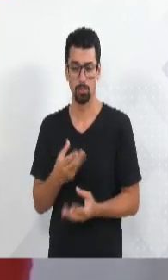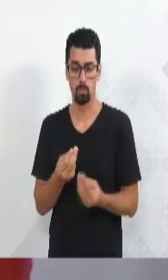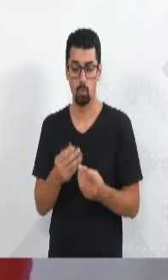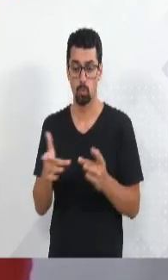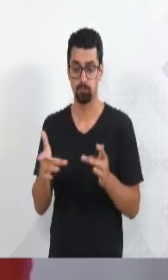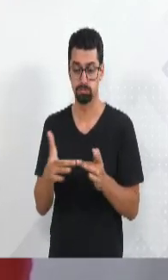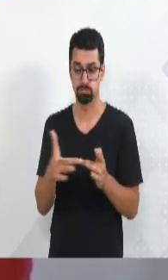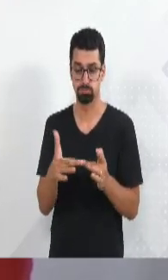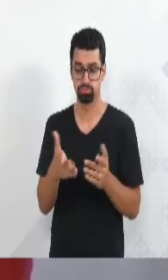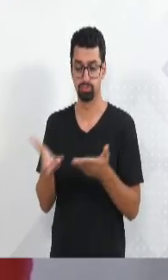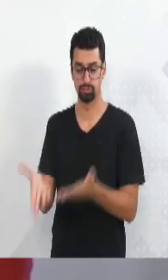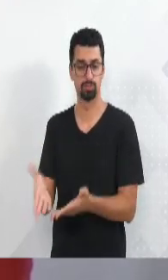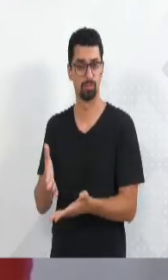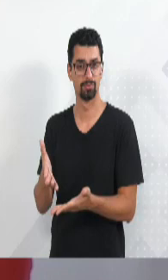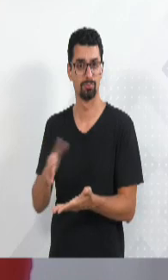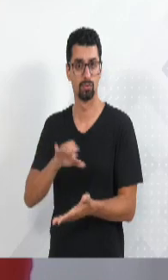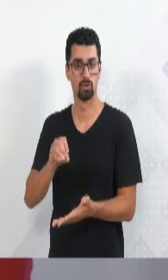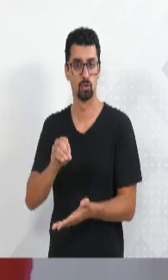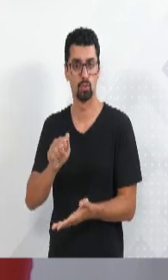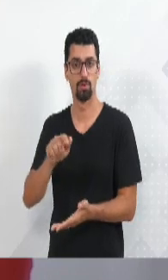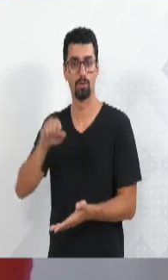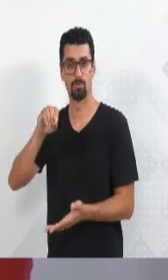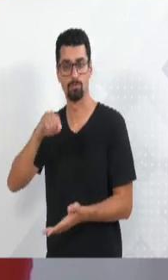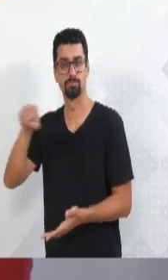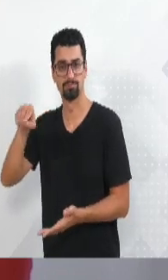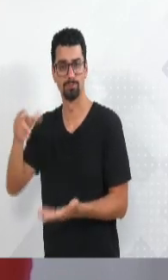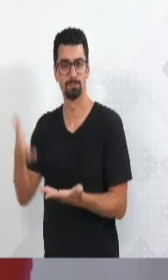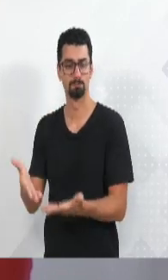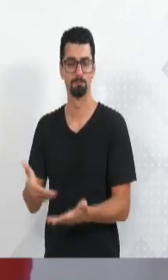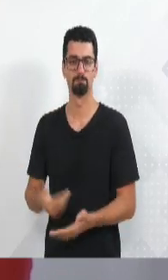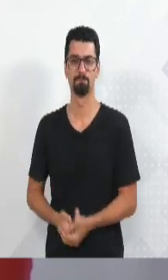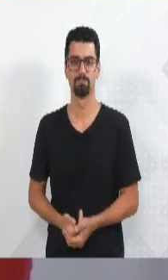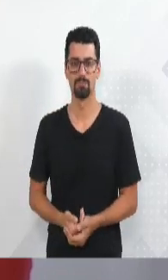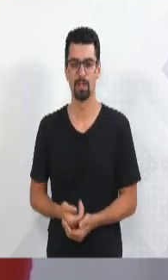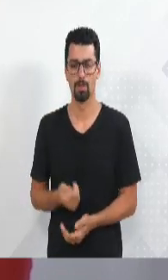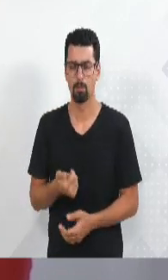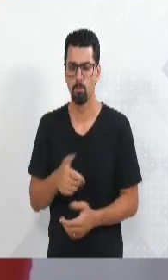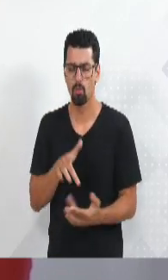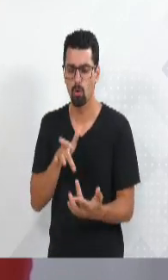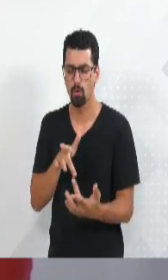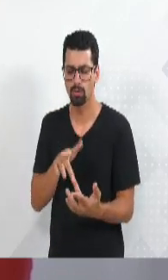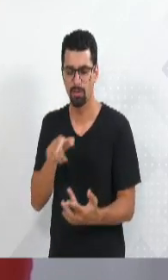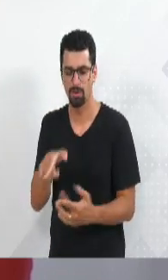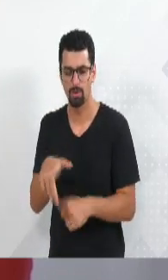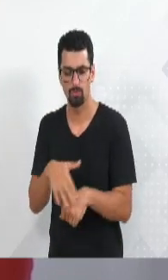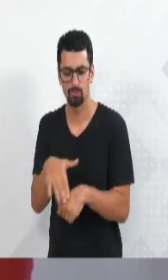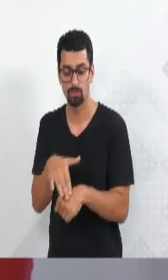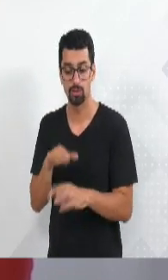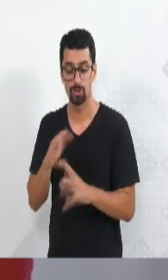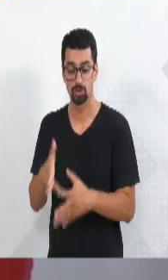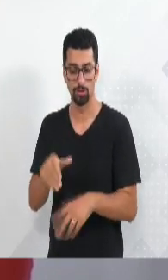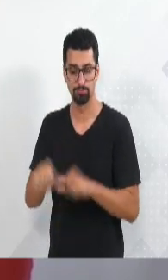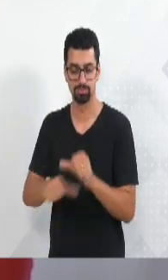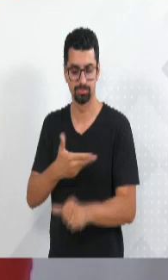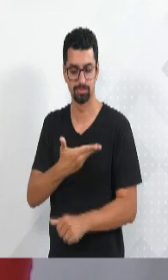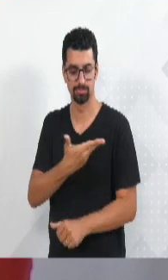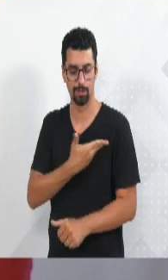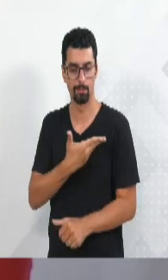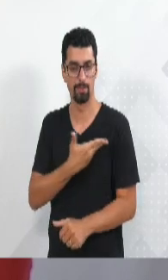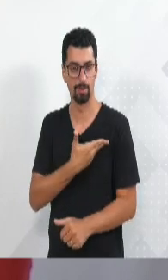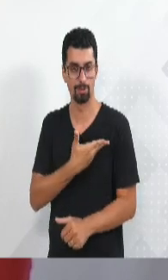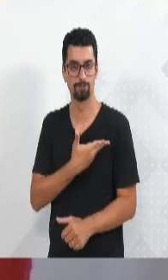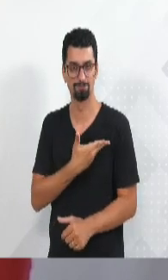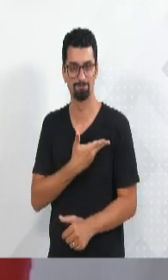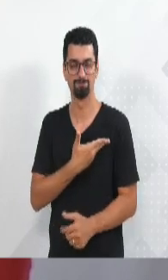João né e o Pouco contato que eu tive com ele a gente já se tornou grandes amigos também